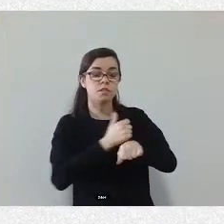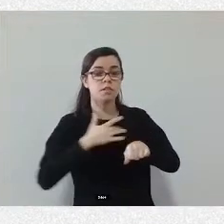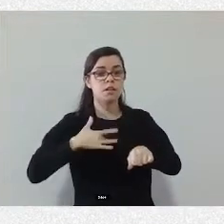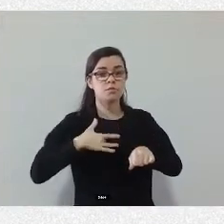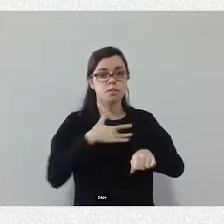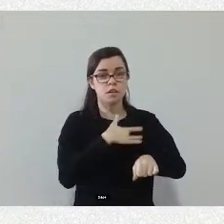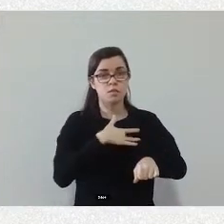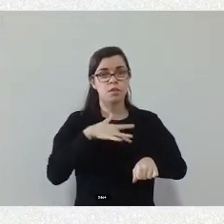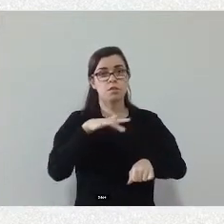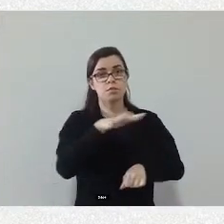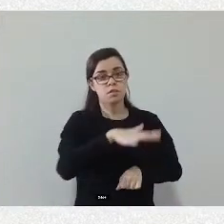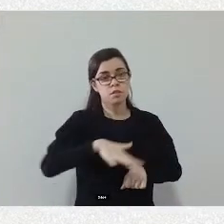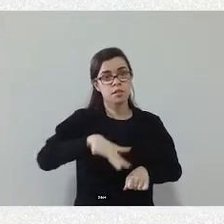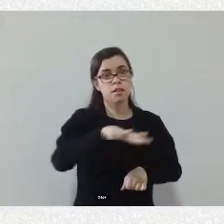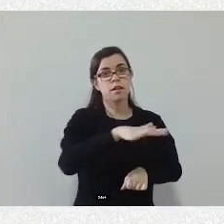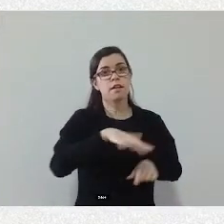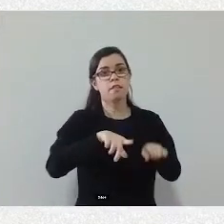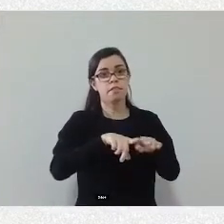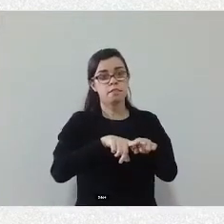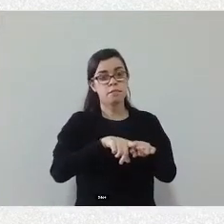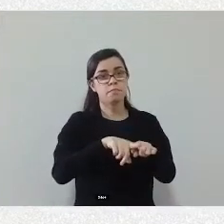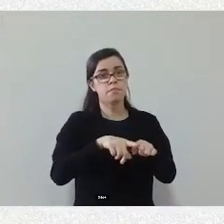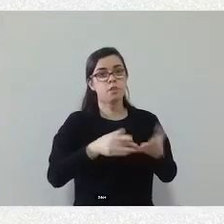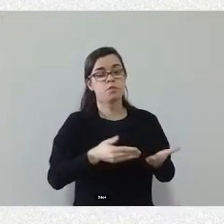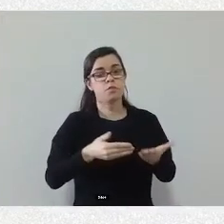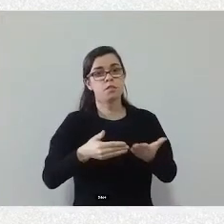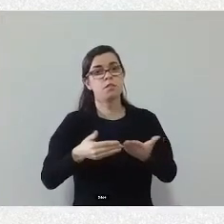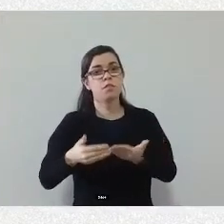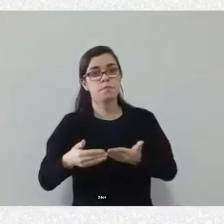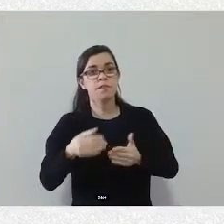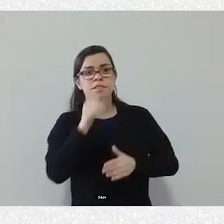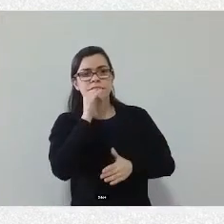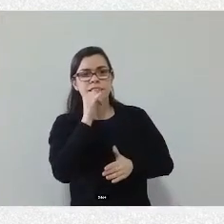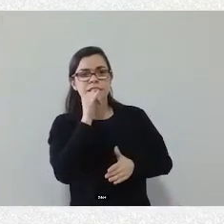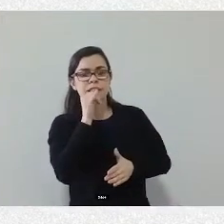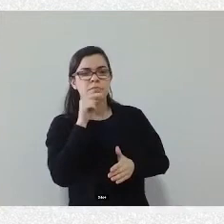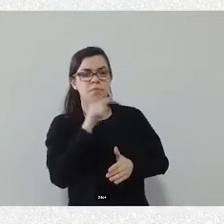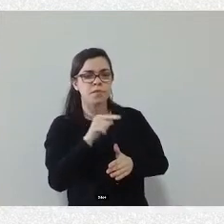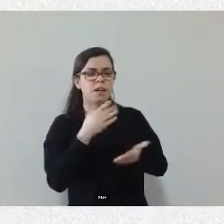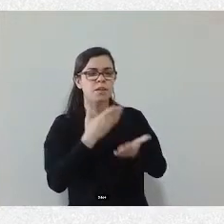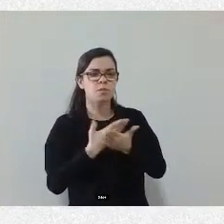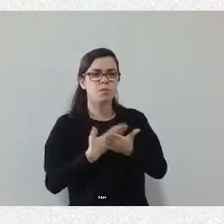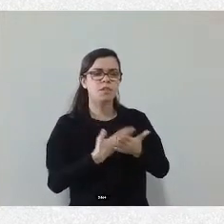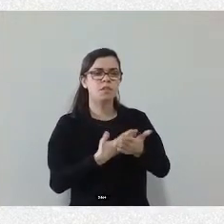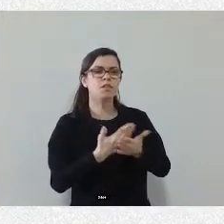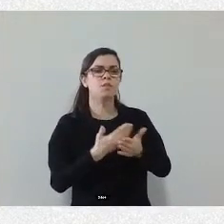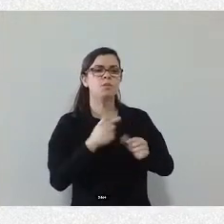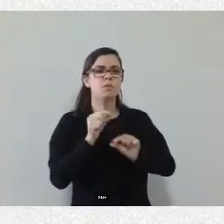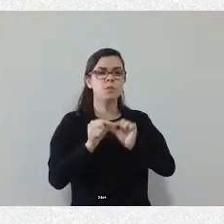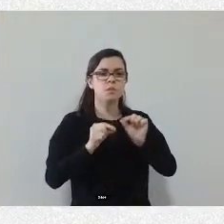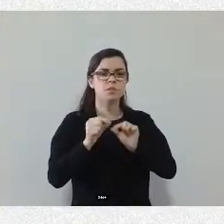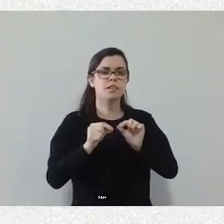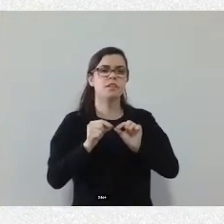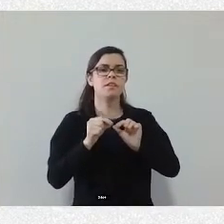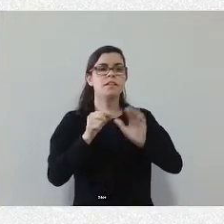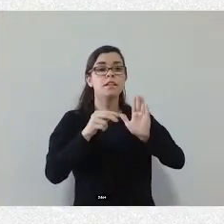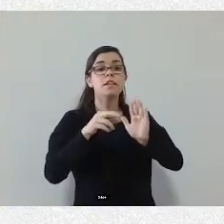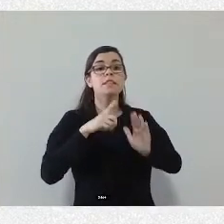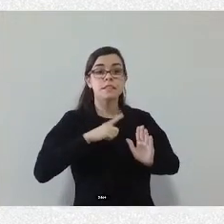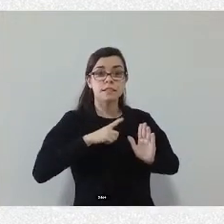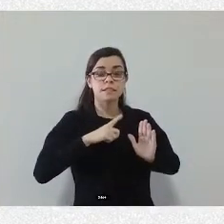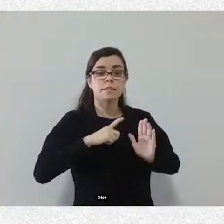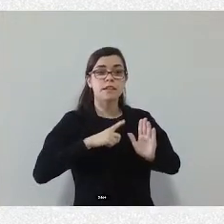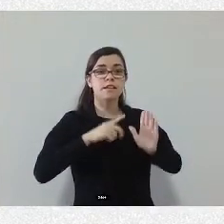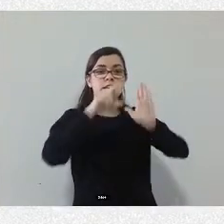objetivo fazer nenhuma intervenção, mudar nenhum protocolo da cidade, eles seguirão os protocolos que já estão estabelecidos na cidade,